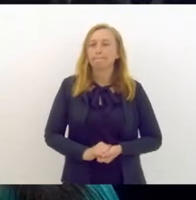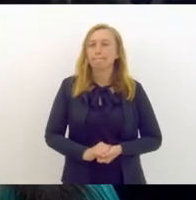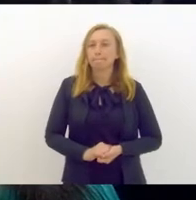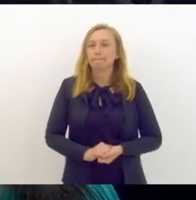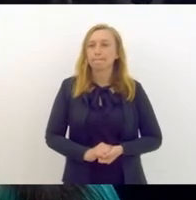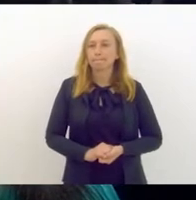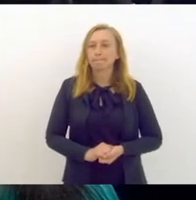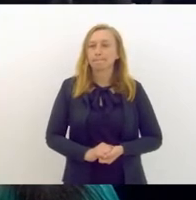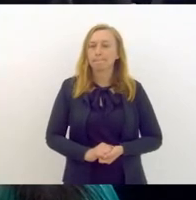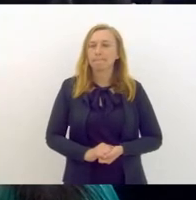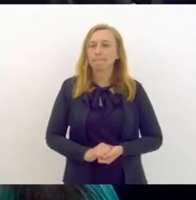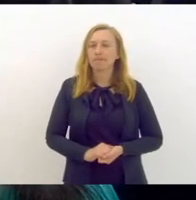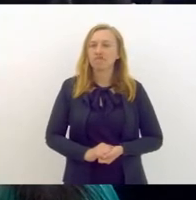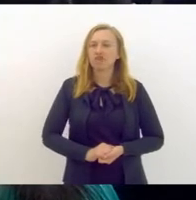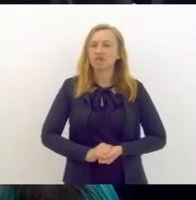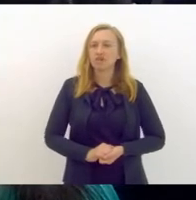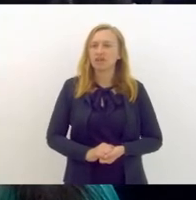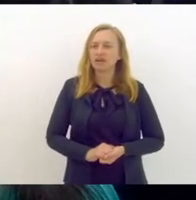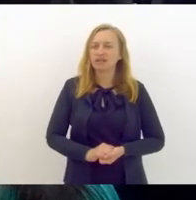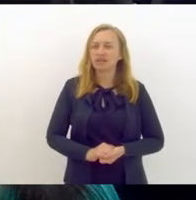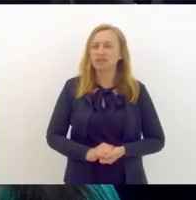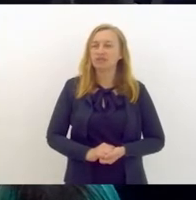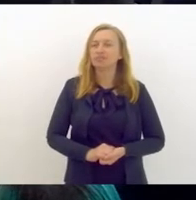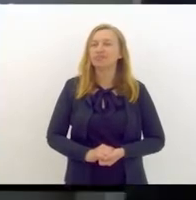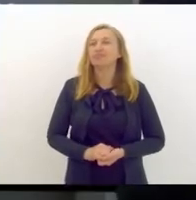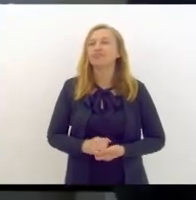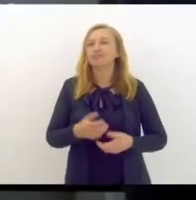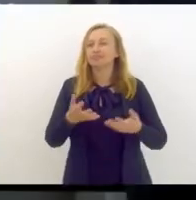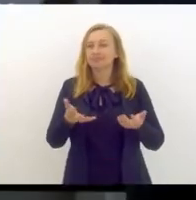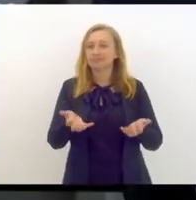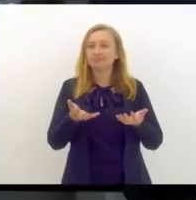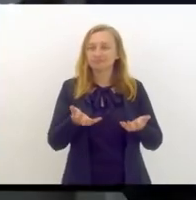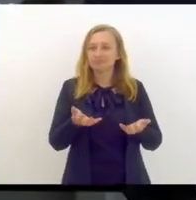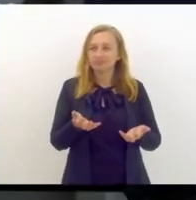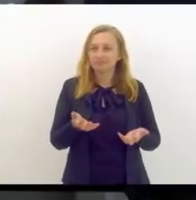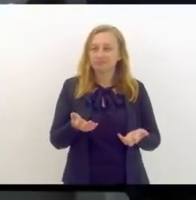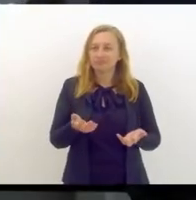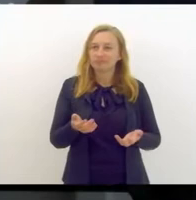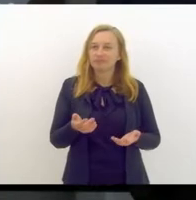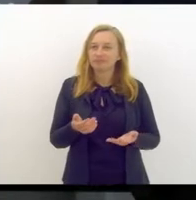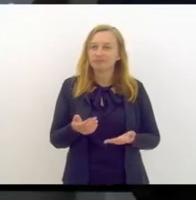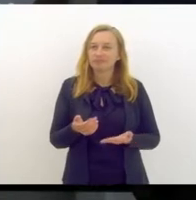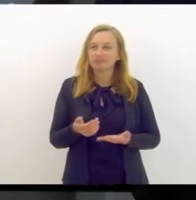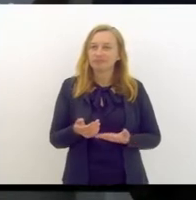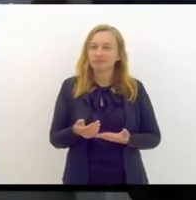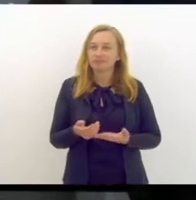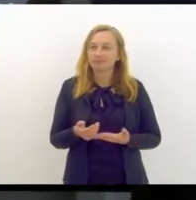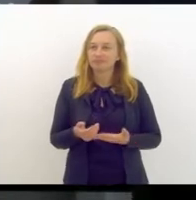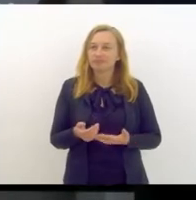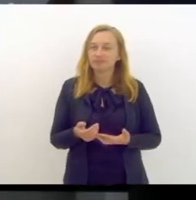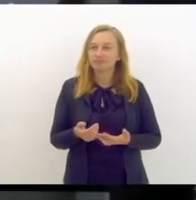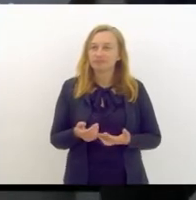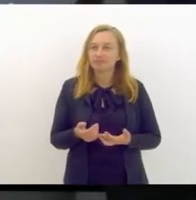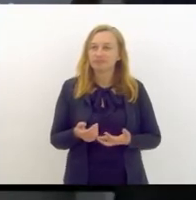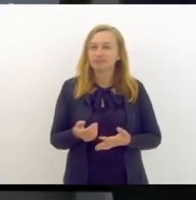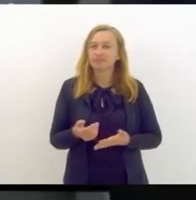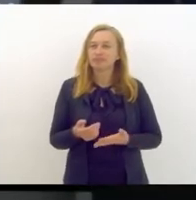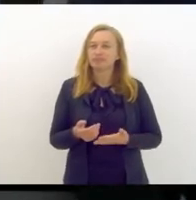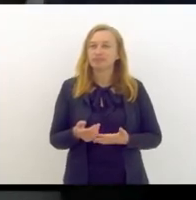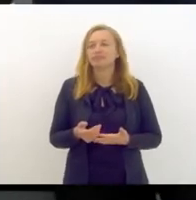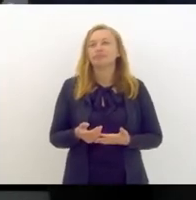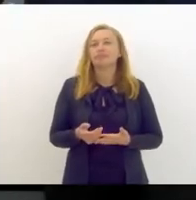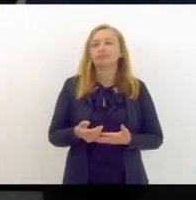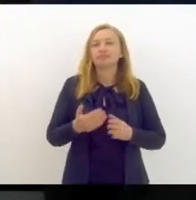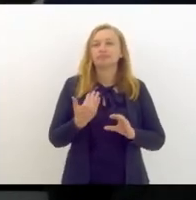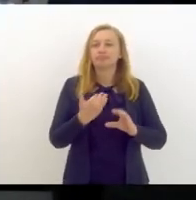A gente pretende, e a gente já tem a perspectiva, por conta de um recurso federal que foi disponibilizado para o